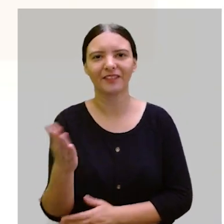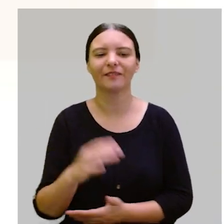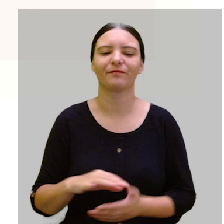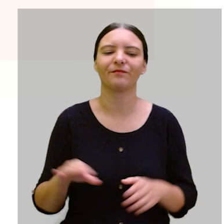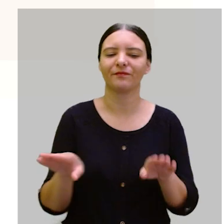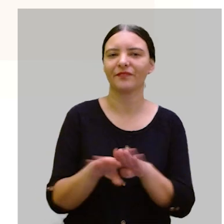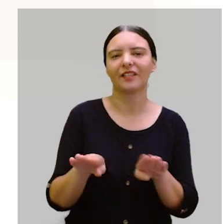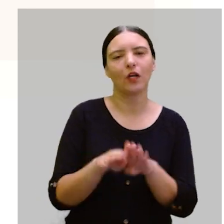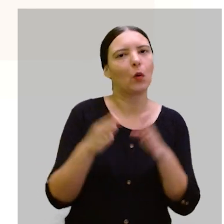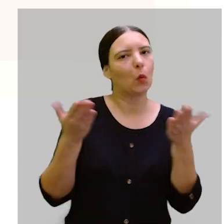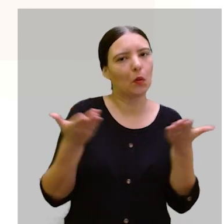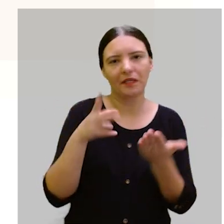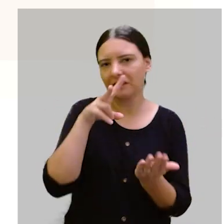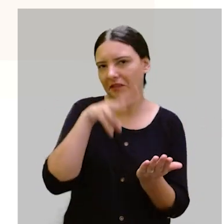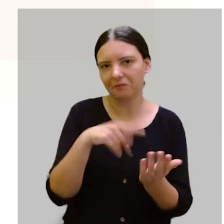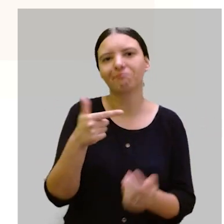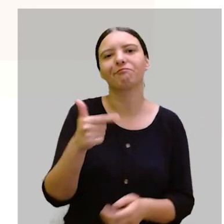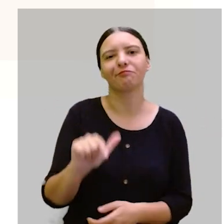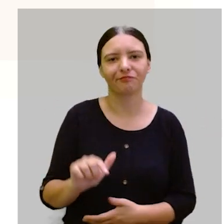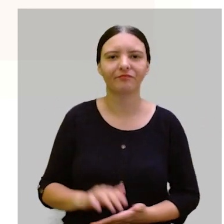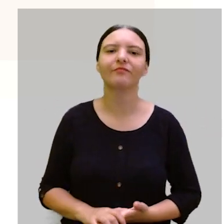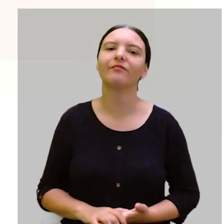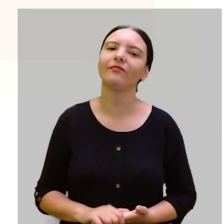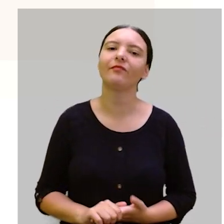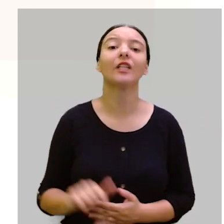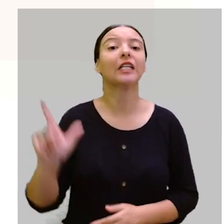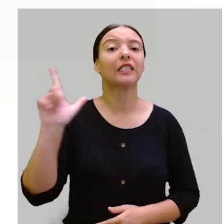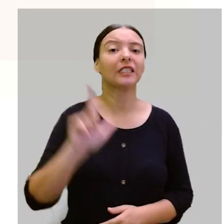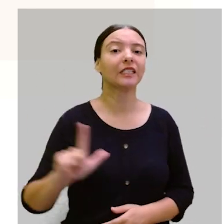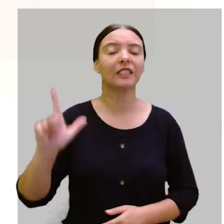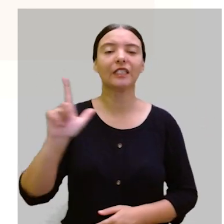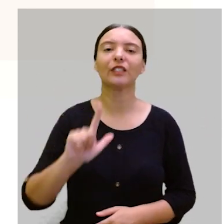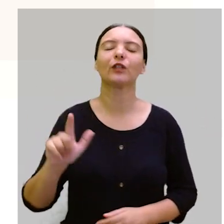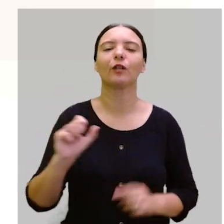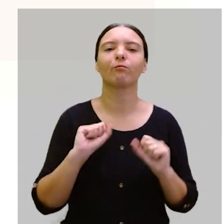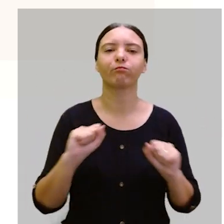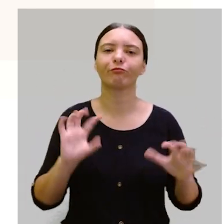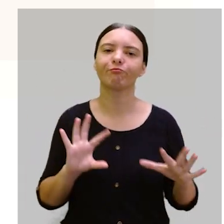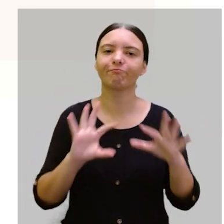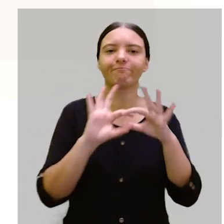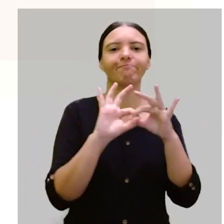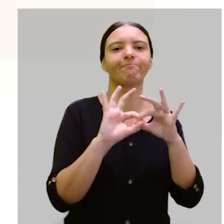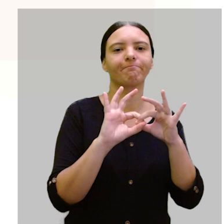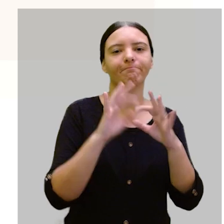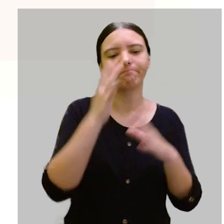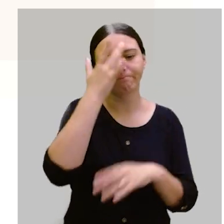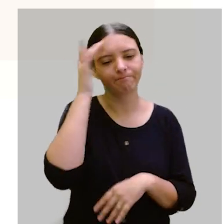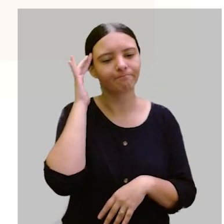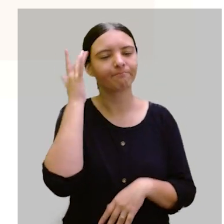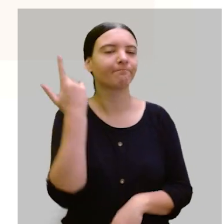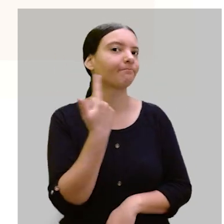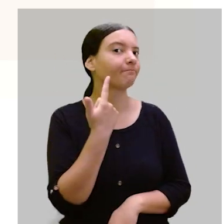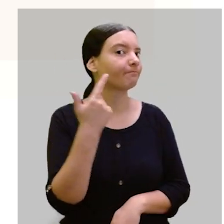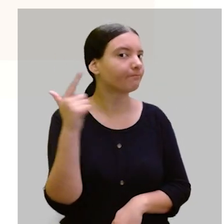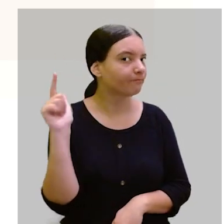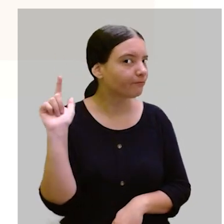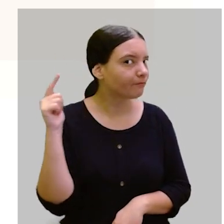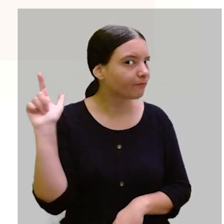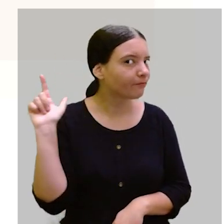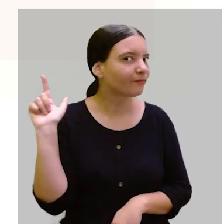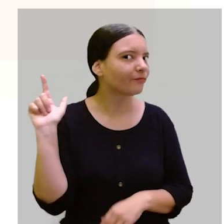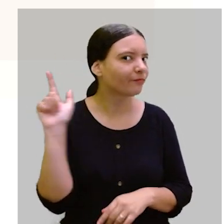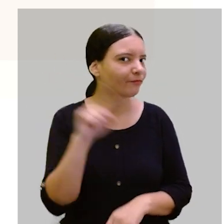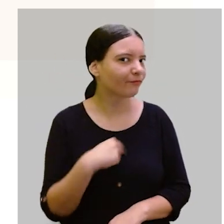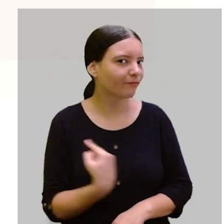e que eu leria hoje e leio de novo. A literatura tem o poder de nos conectar com os outros e com